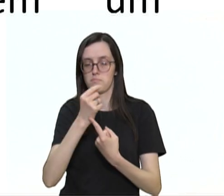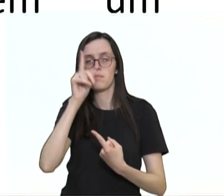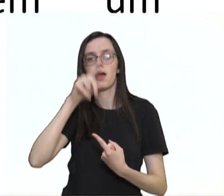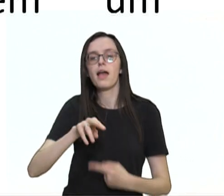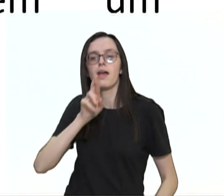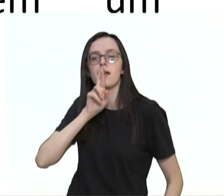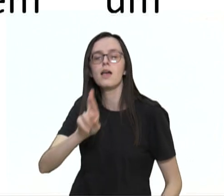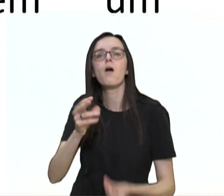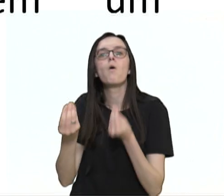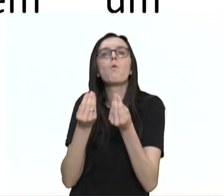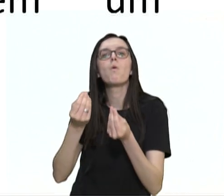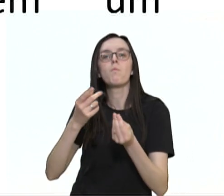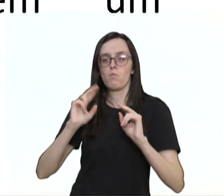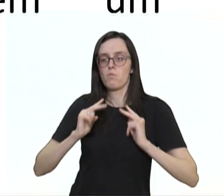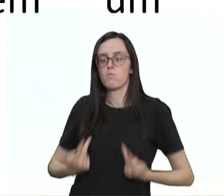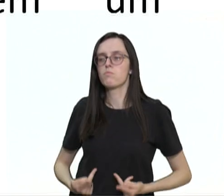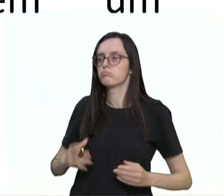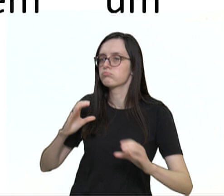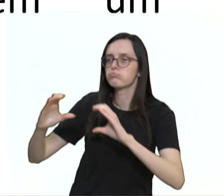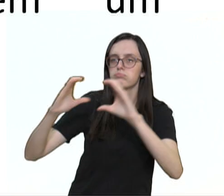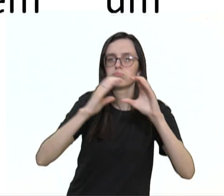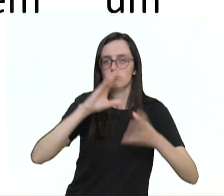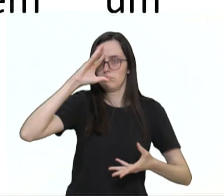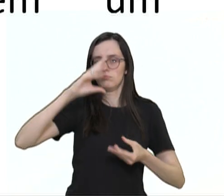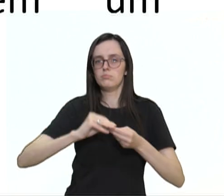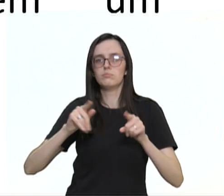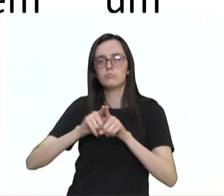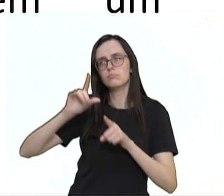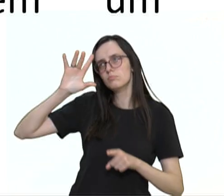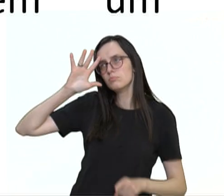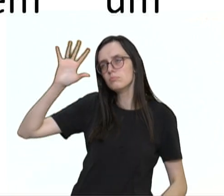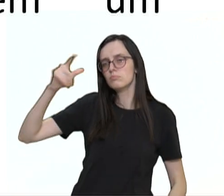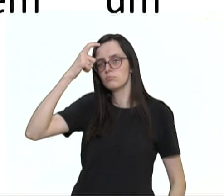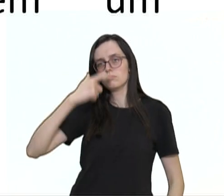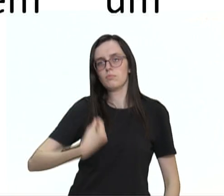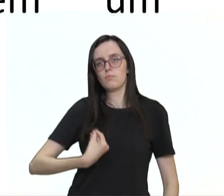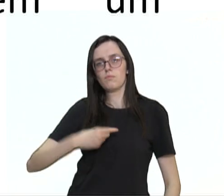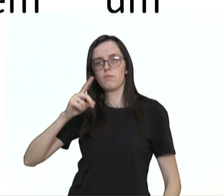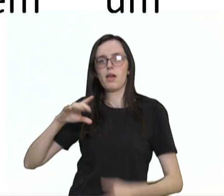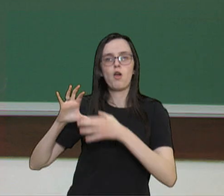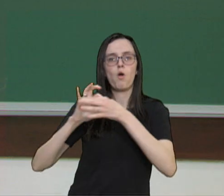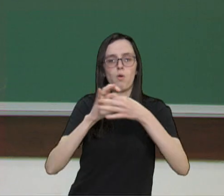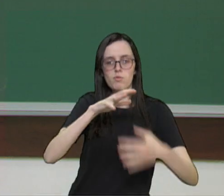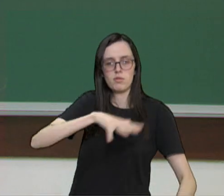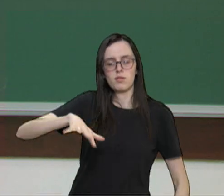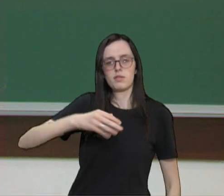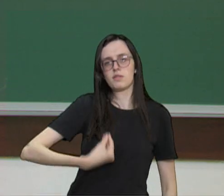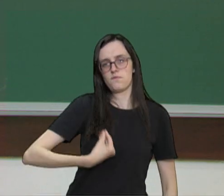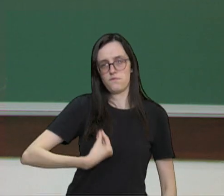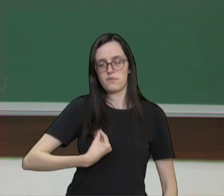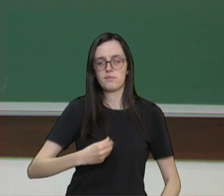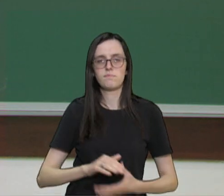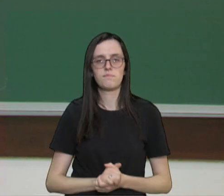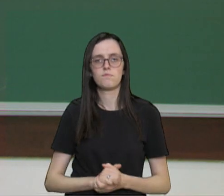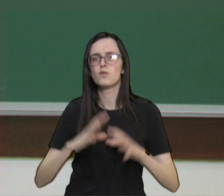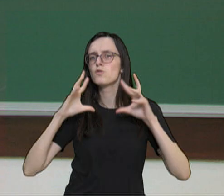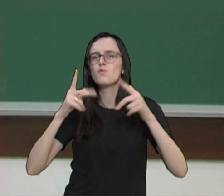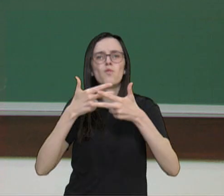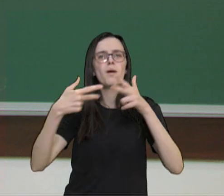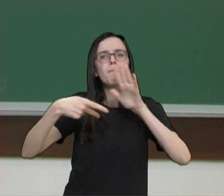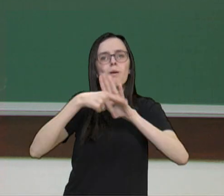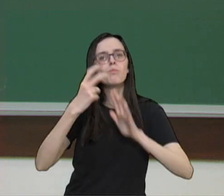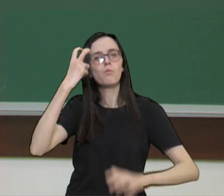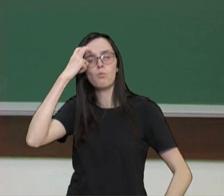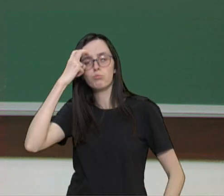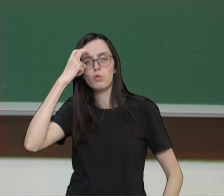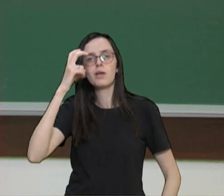como o ser humano se comunica, interpreta e reflete a sua vivência em um determinado contexto. Então, a todo aspecto cultural, você